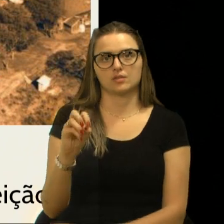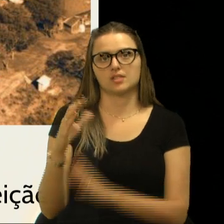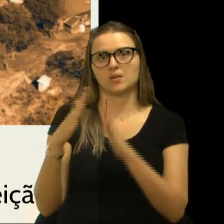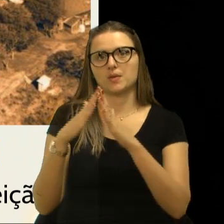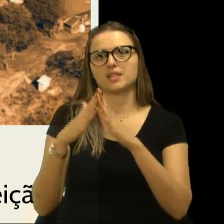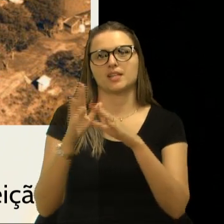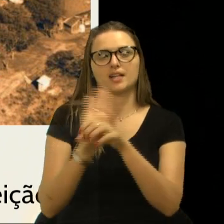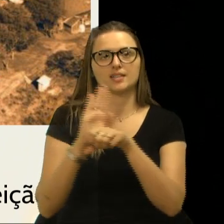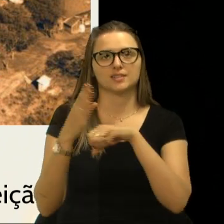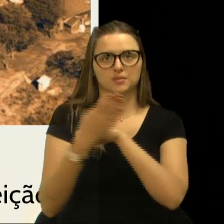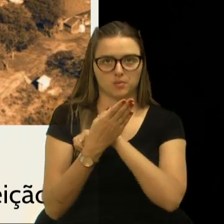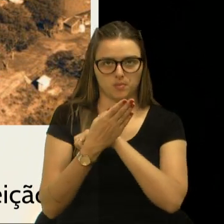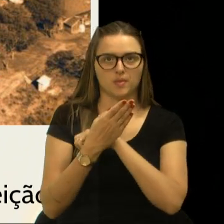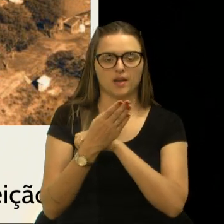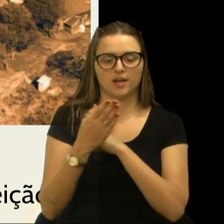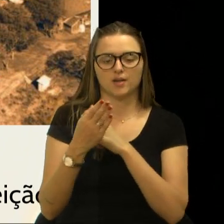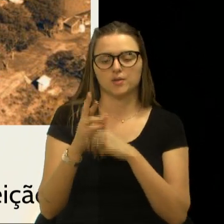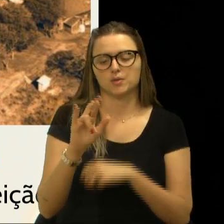bairro Rio Branco.